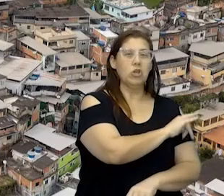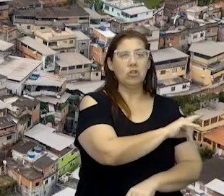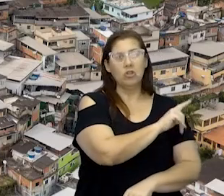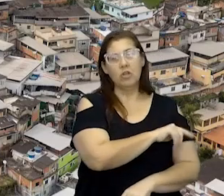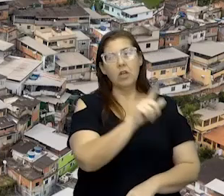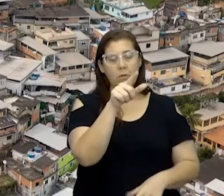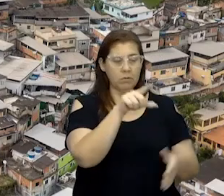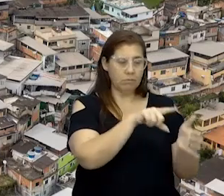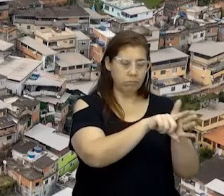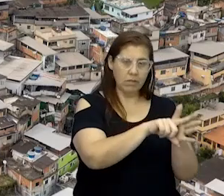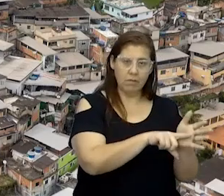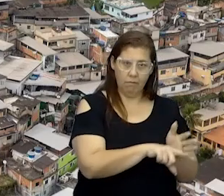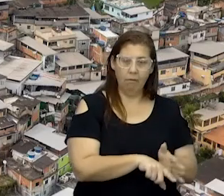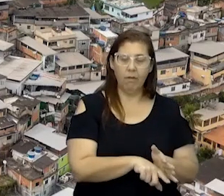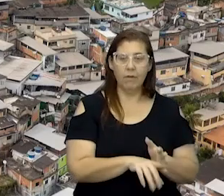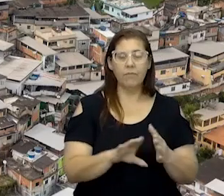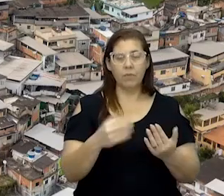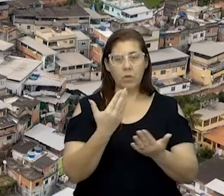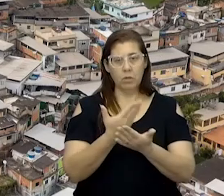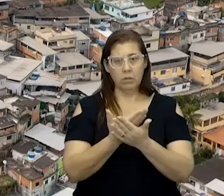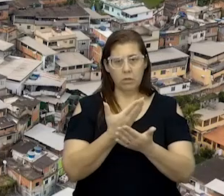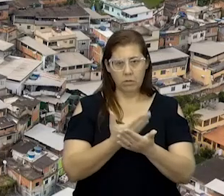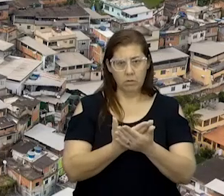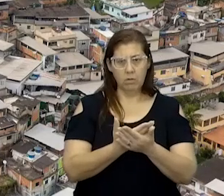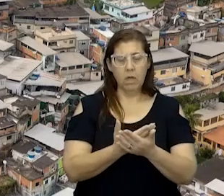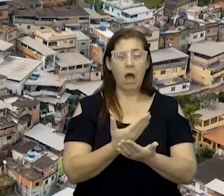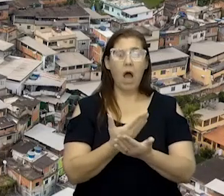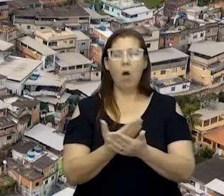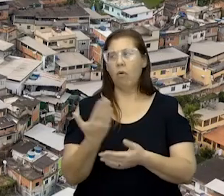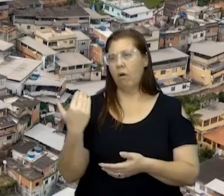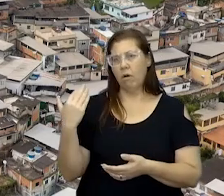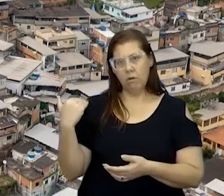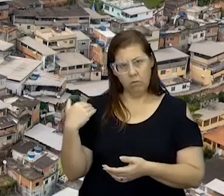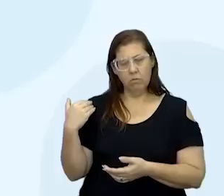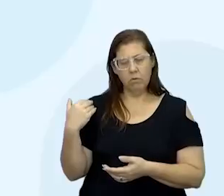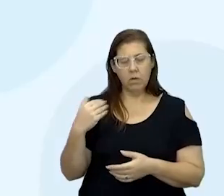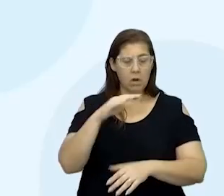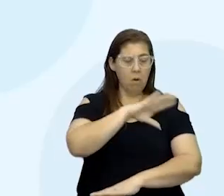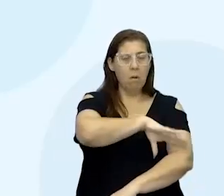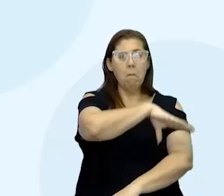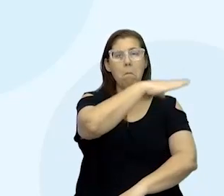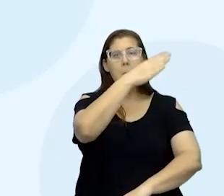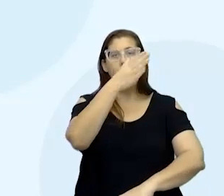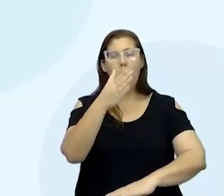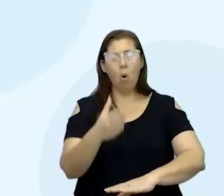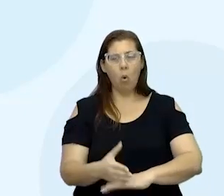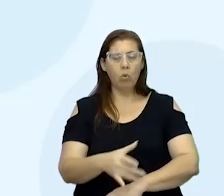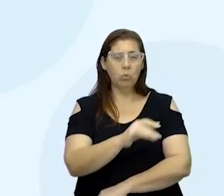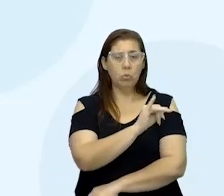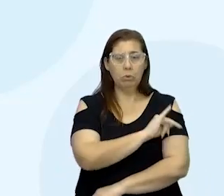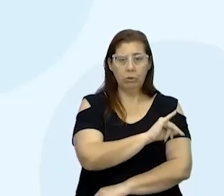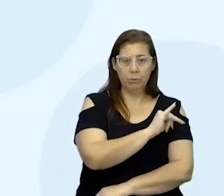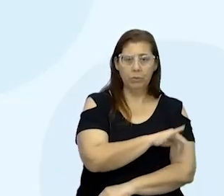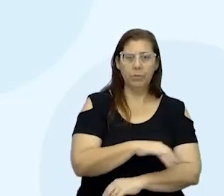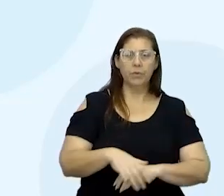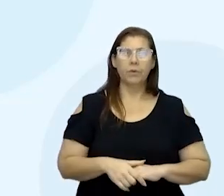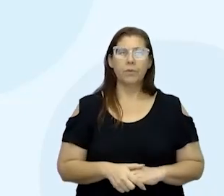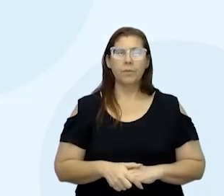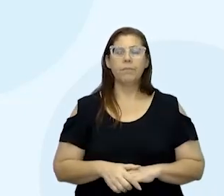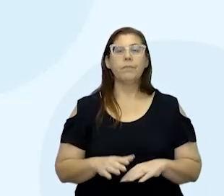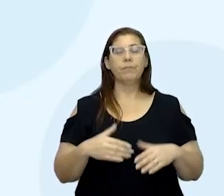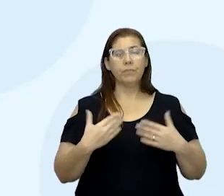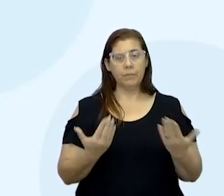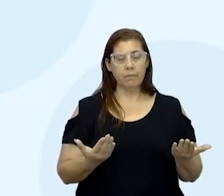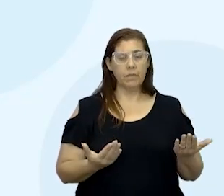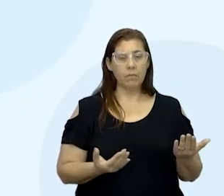pesquisa de vocês. Então, nós estudamos nas aulas anteriores, né, sobre o Morro da Providência no Rio de Janeiro. E vamos